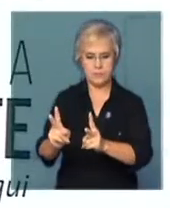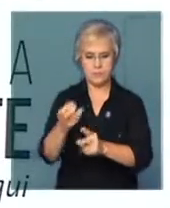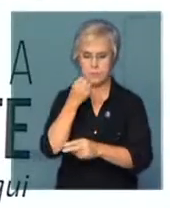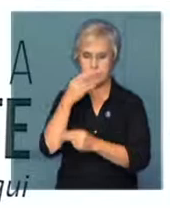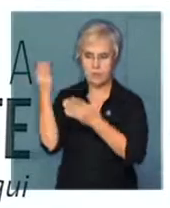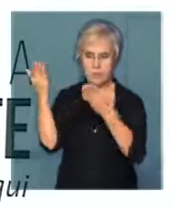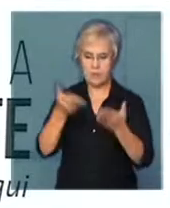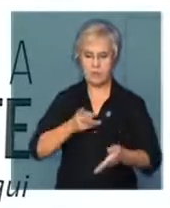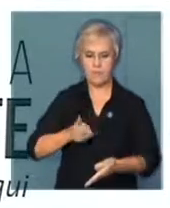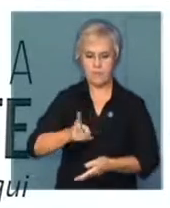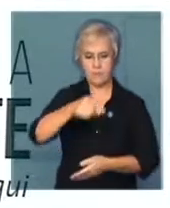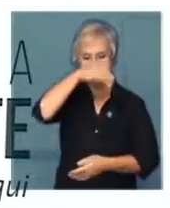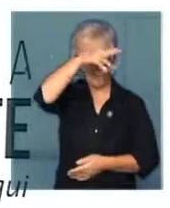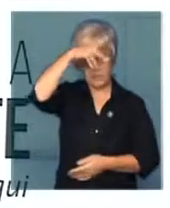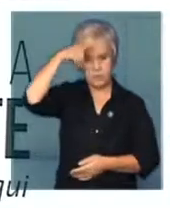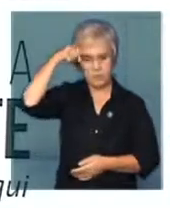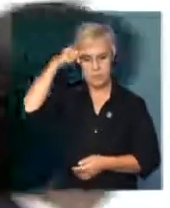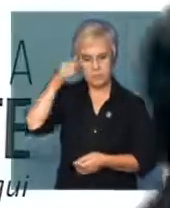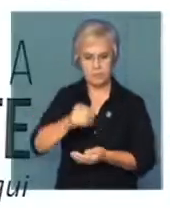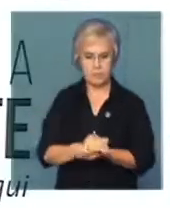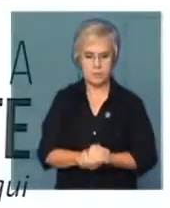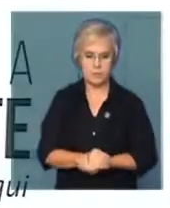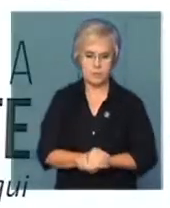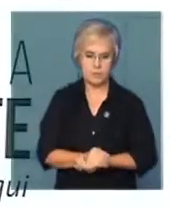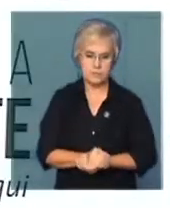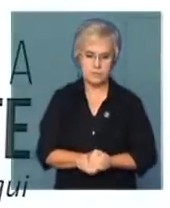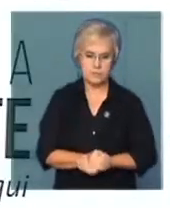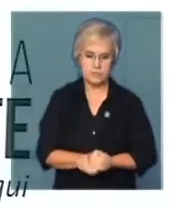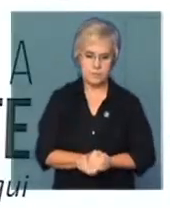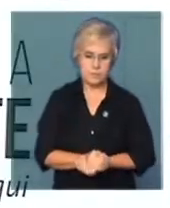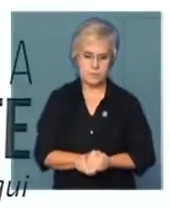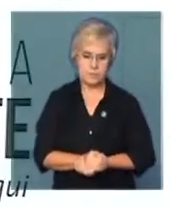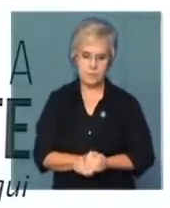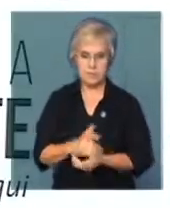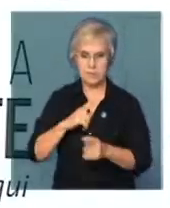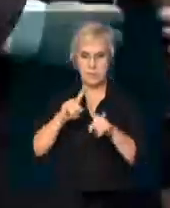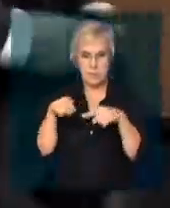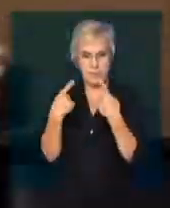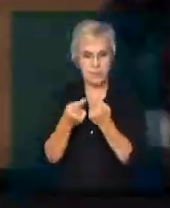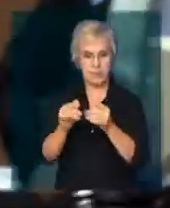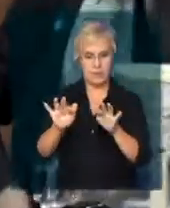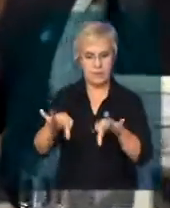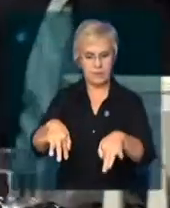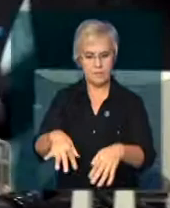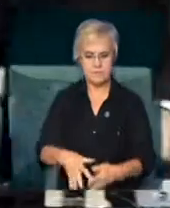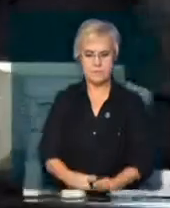sempre bem-vindo ao Mato Grosso. Obrigado. Está encerrada a sessão.